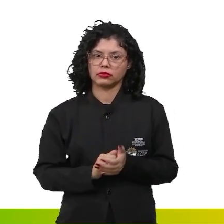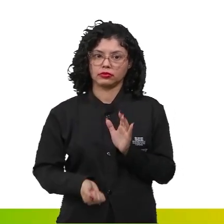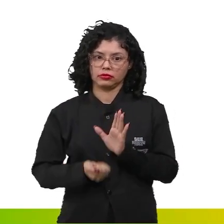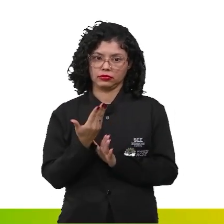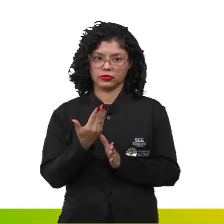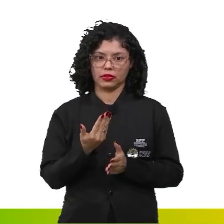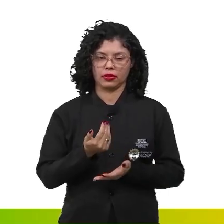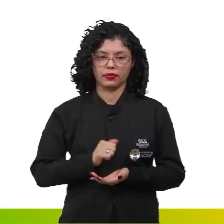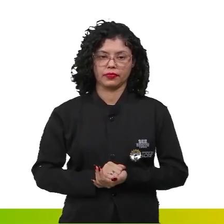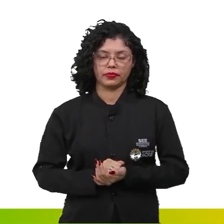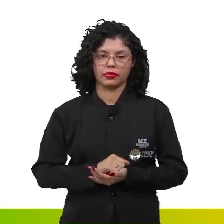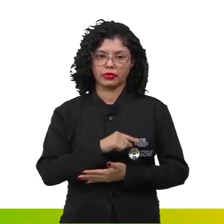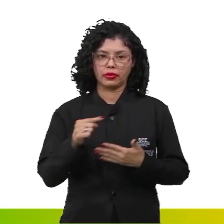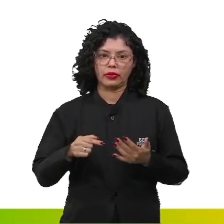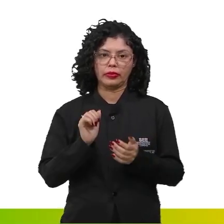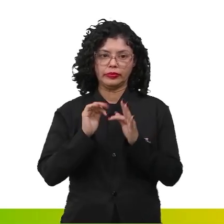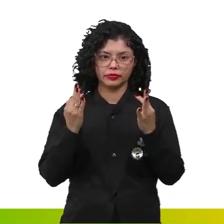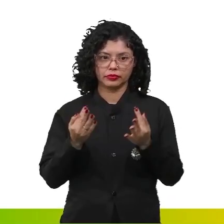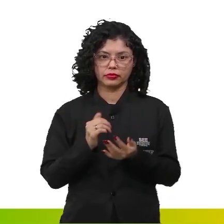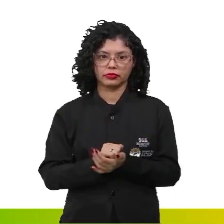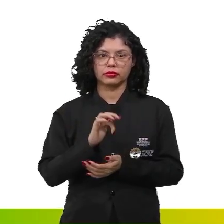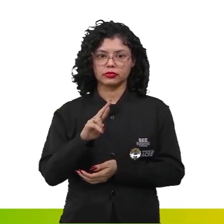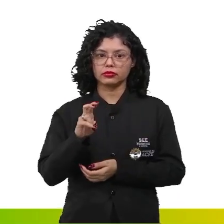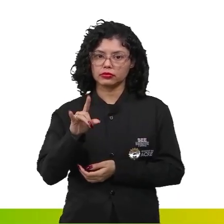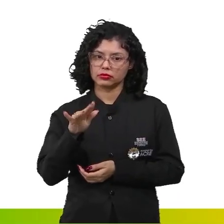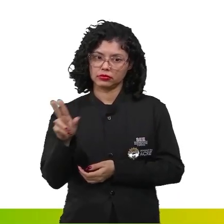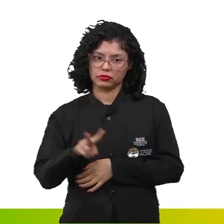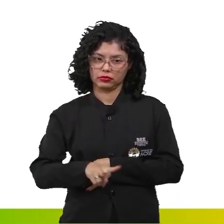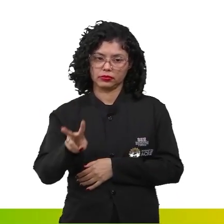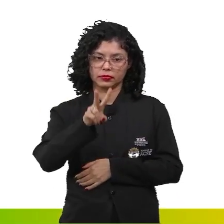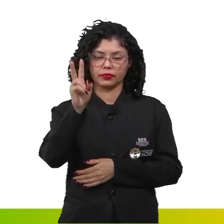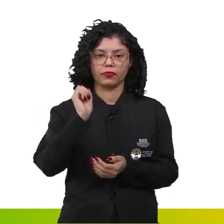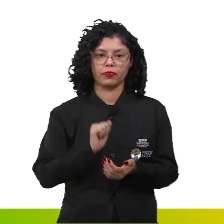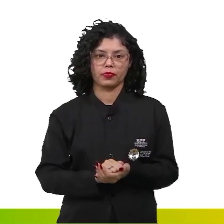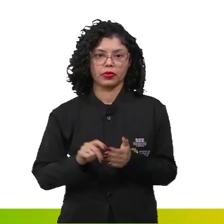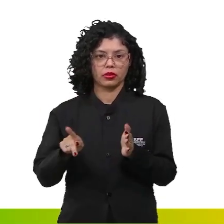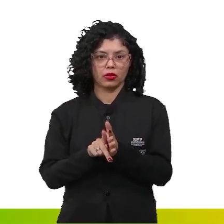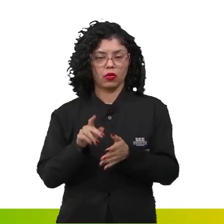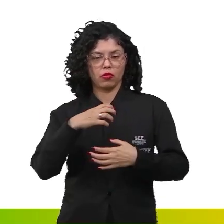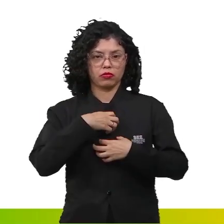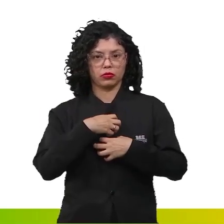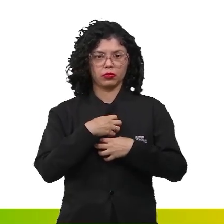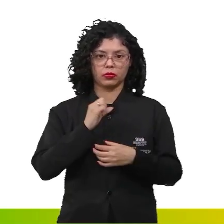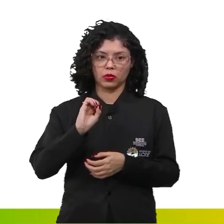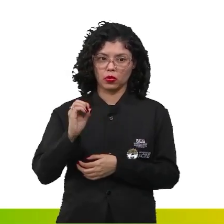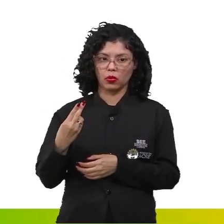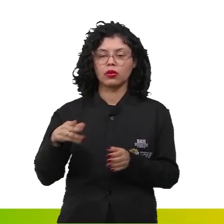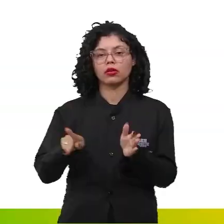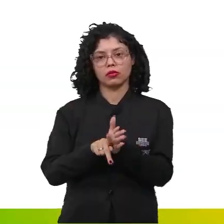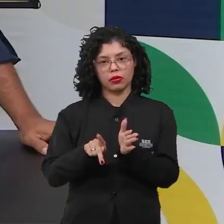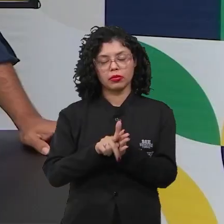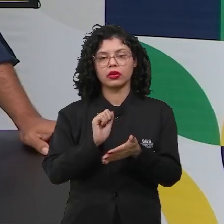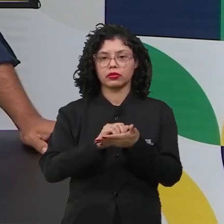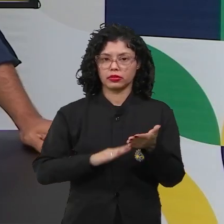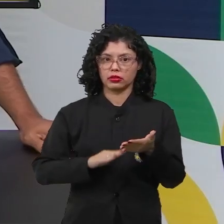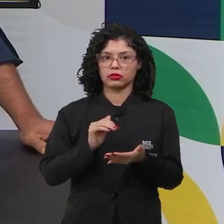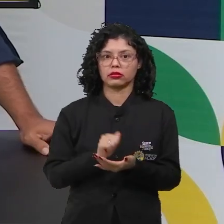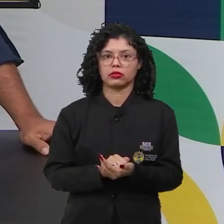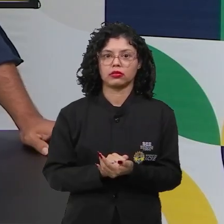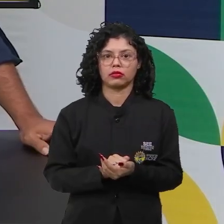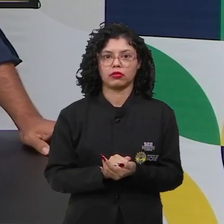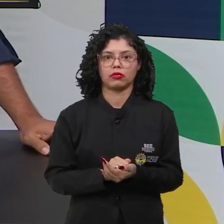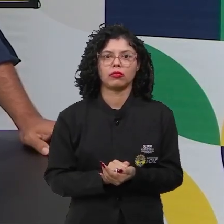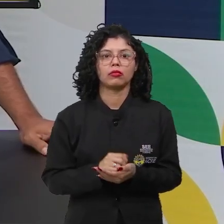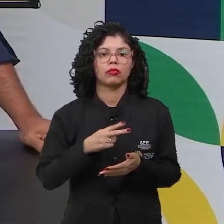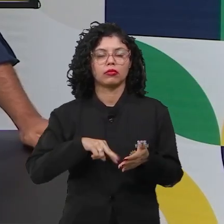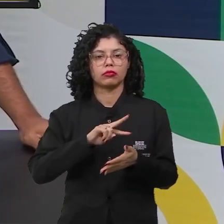formalizados, familiarizados, valorização da afinidade com o ritmo ou com a cadência da atividade. Aqui a gente está falando, por exemplo,